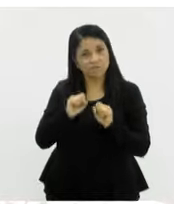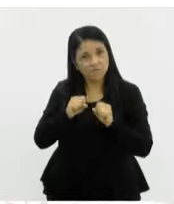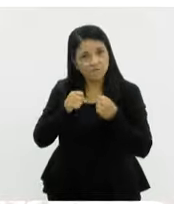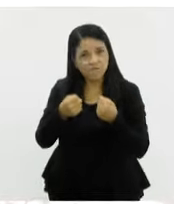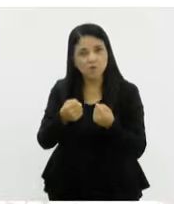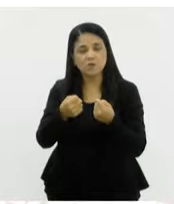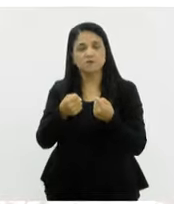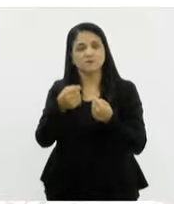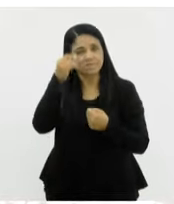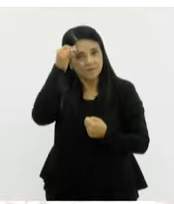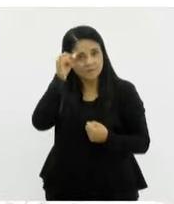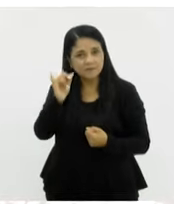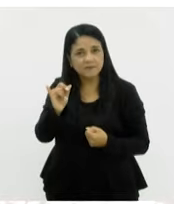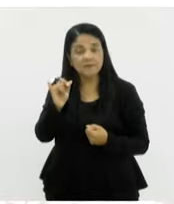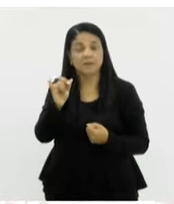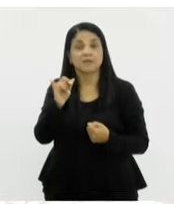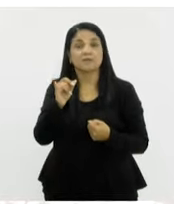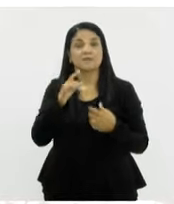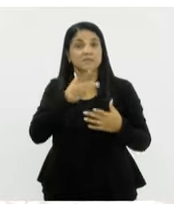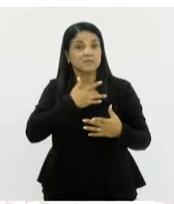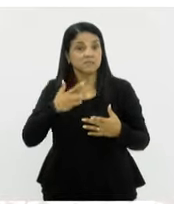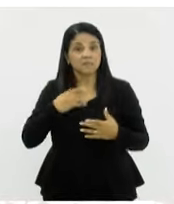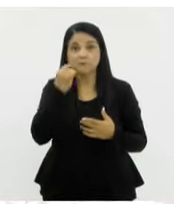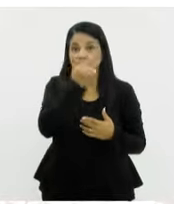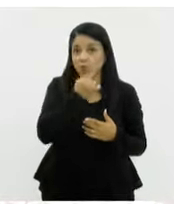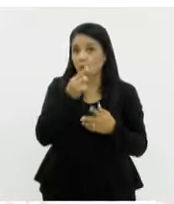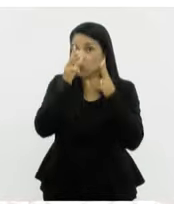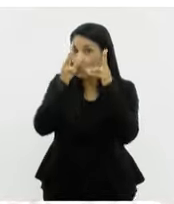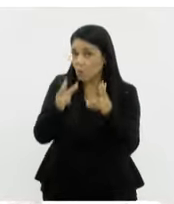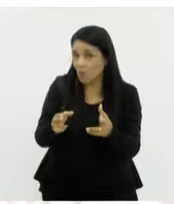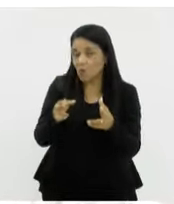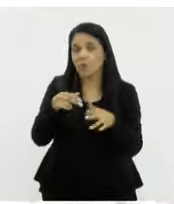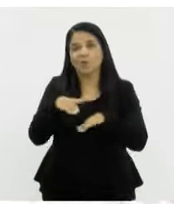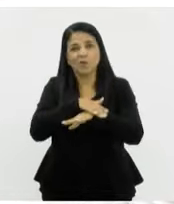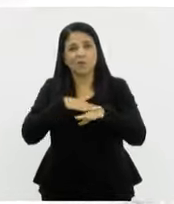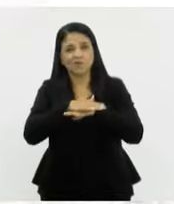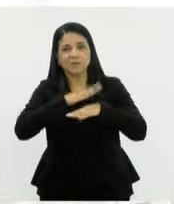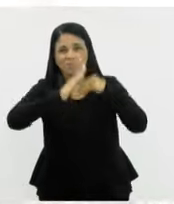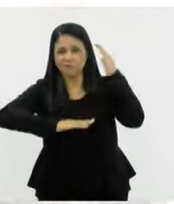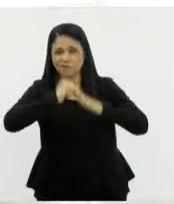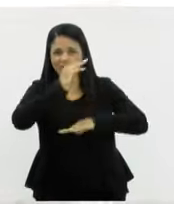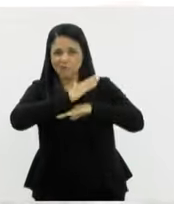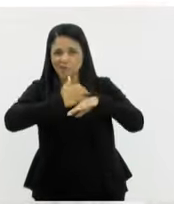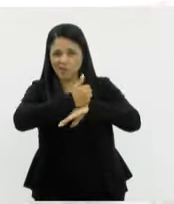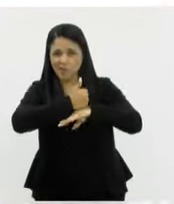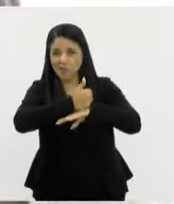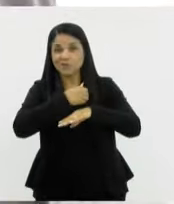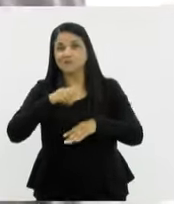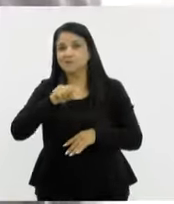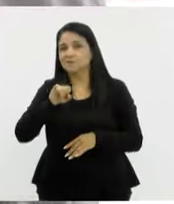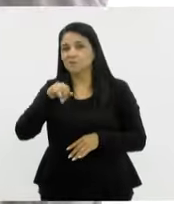Vicente? E com a saúde bucal não é diferente. Hoje nós vamos conversar com a doutora Simone Patrícia, que vai falar com a gente